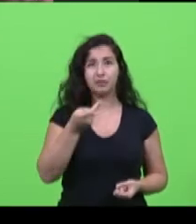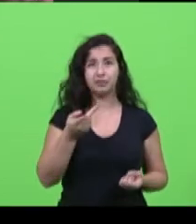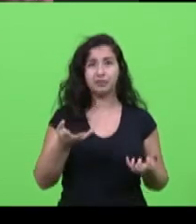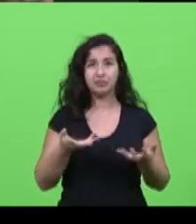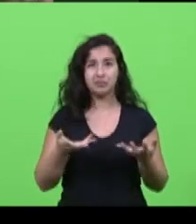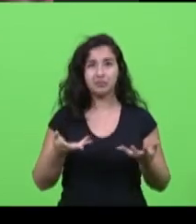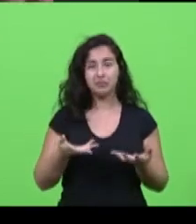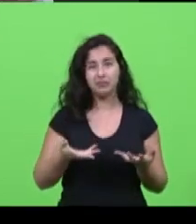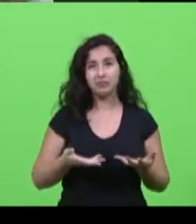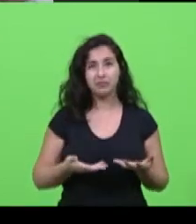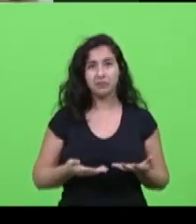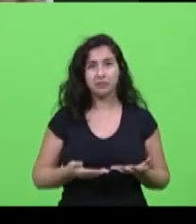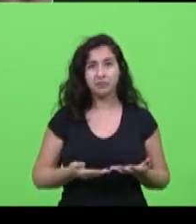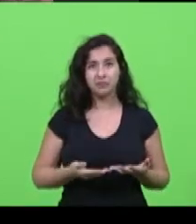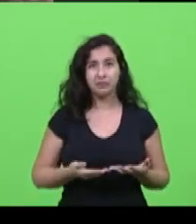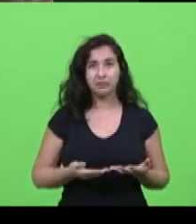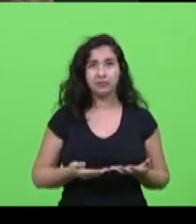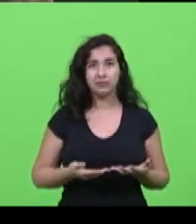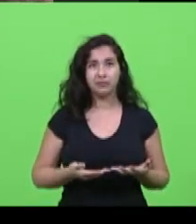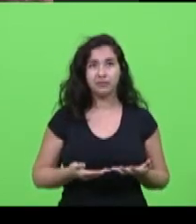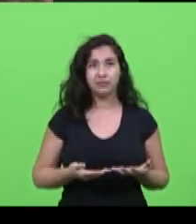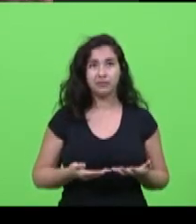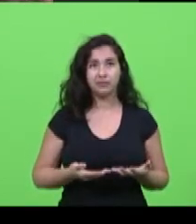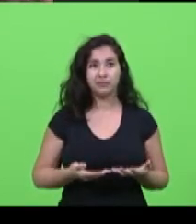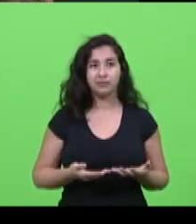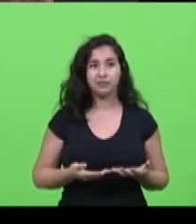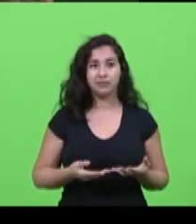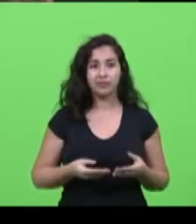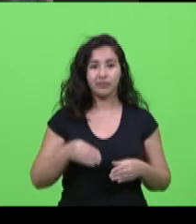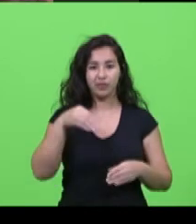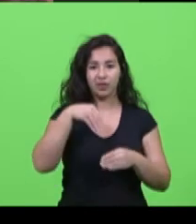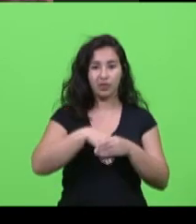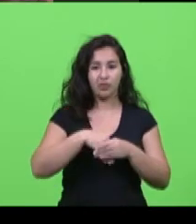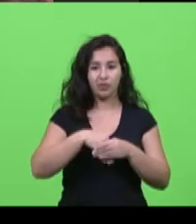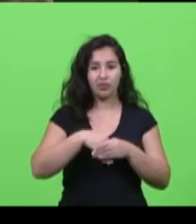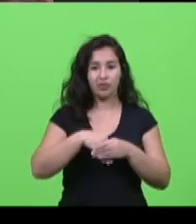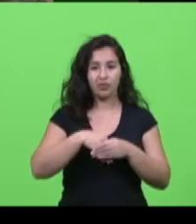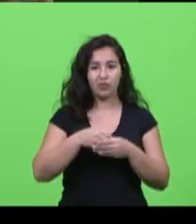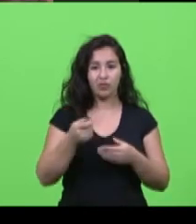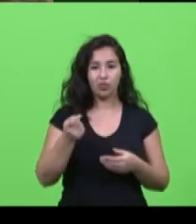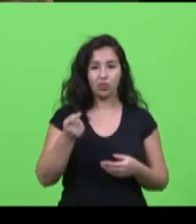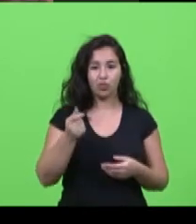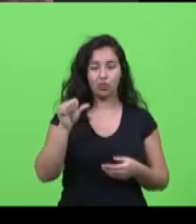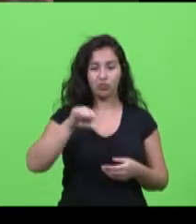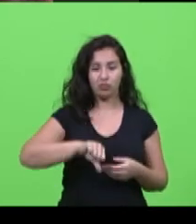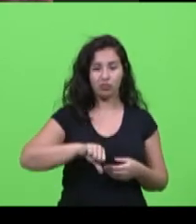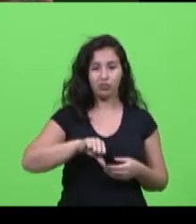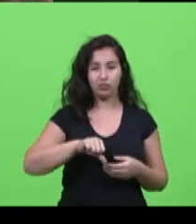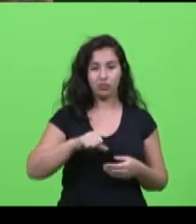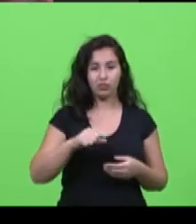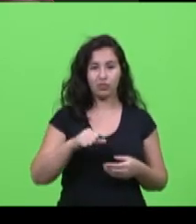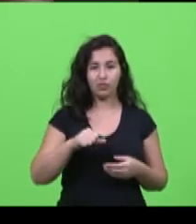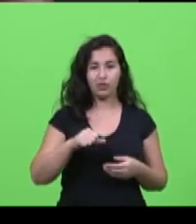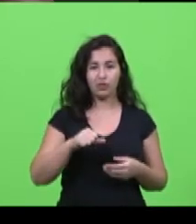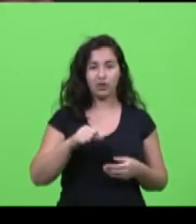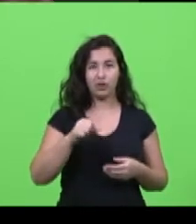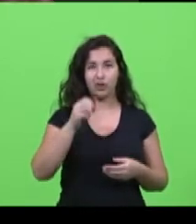deputada... Deputado Sérgio Lima. Voto contra, acompanhando a deputada Luciane Carminati.